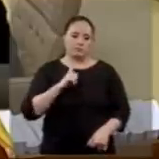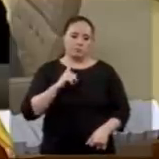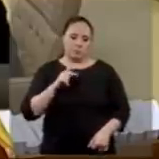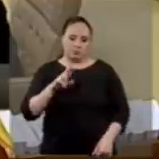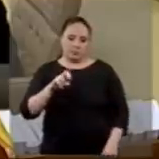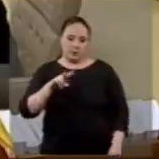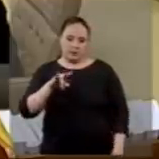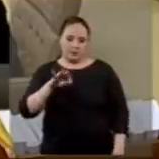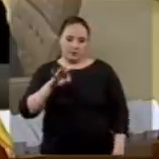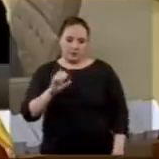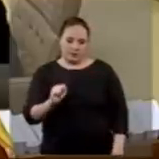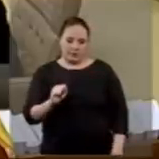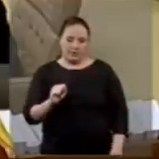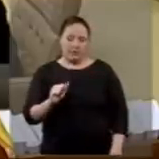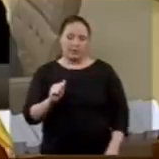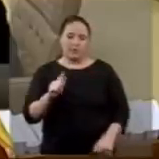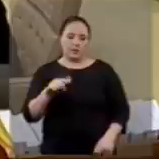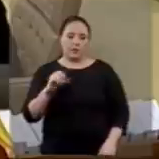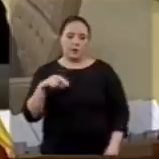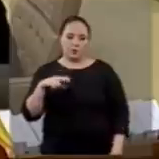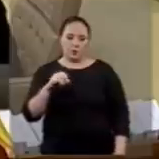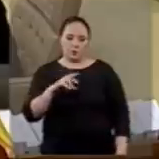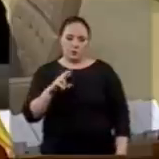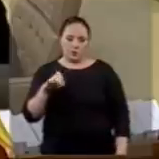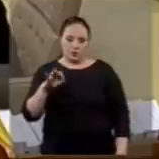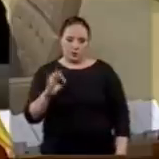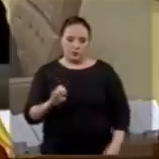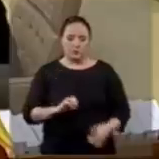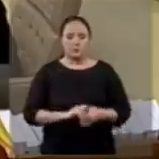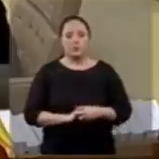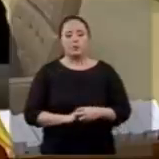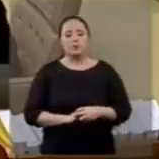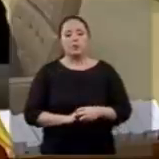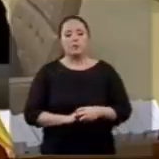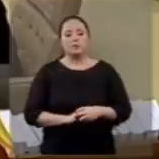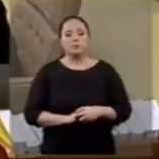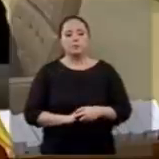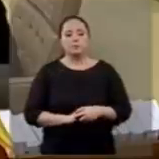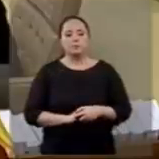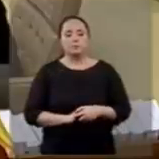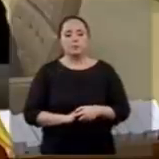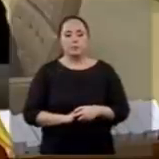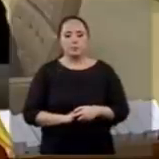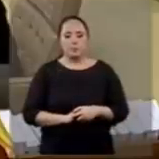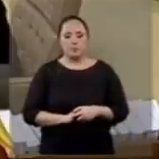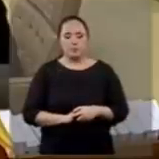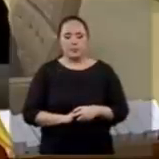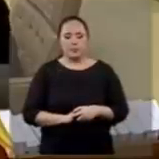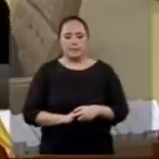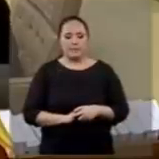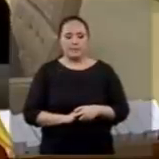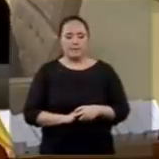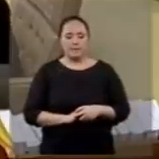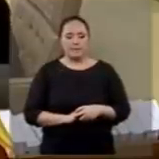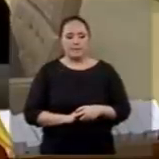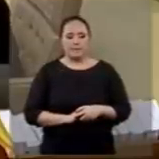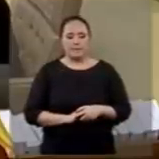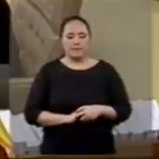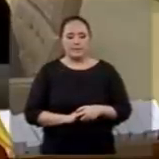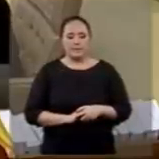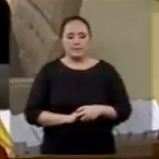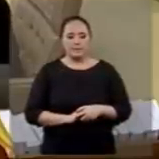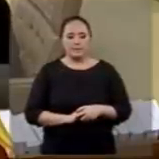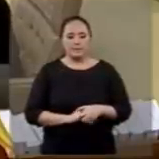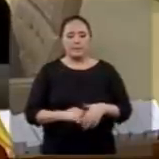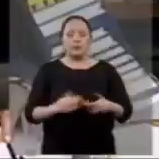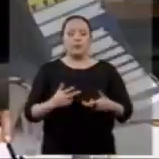competência concorrente. Daí se extrai a inconstitucionalidade do ato, cujos contornos direcionam ao esvaziamento